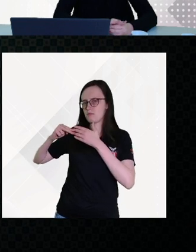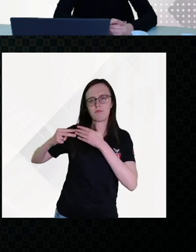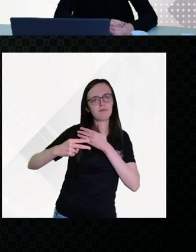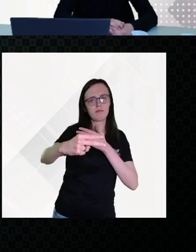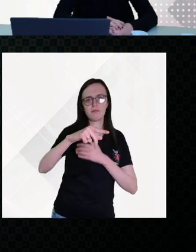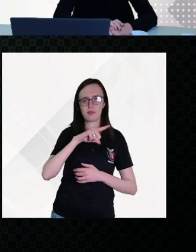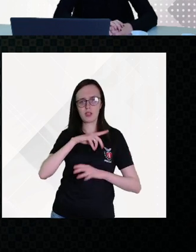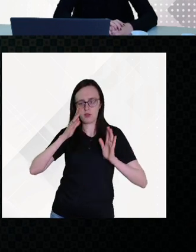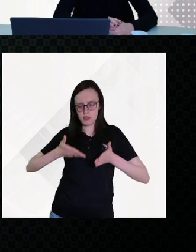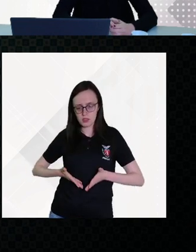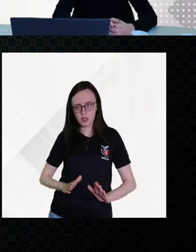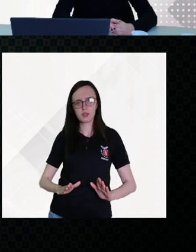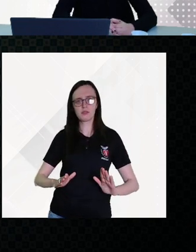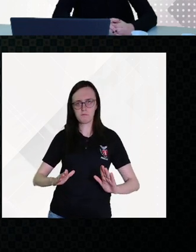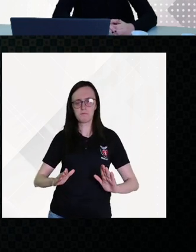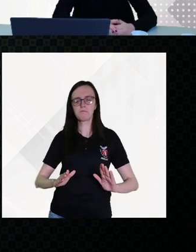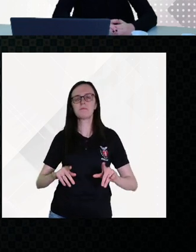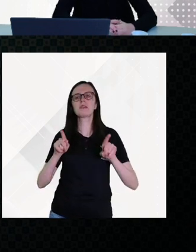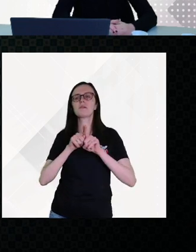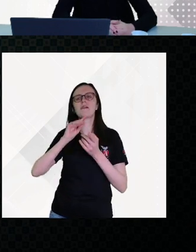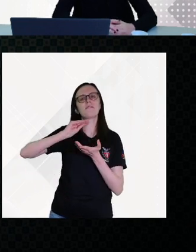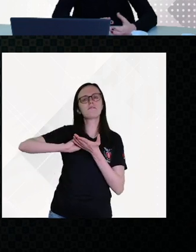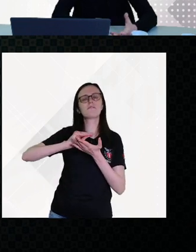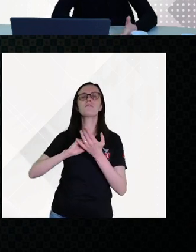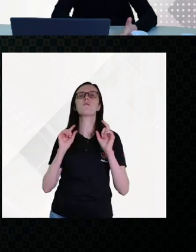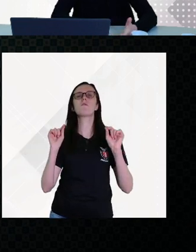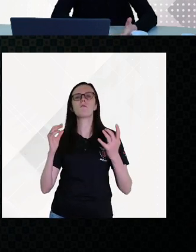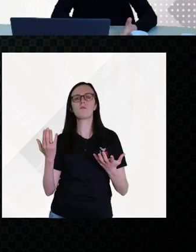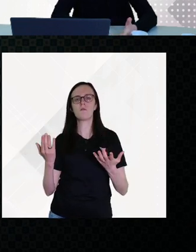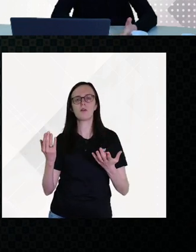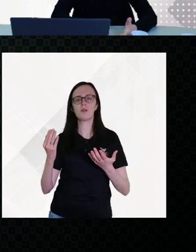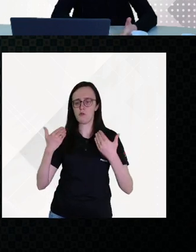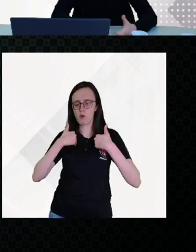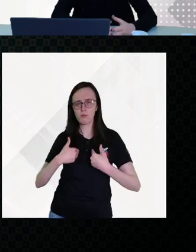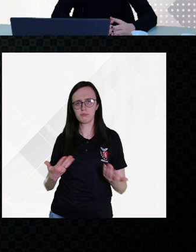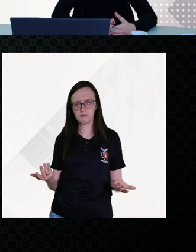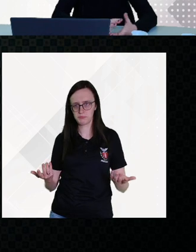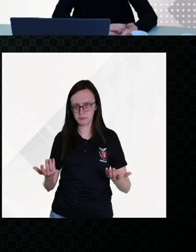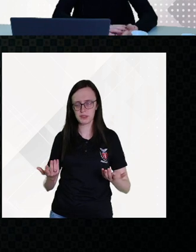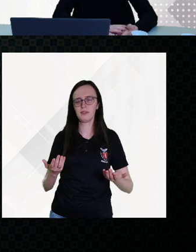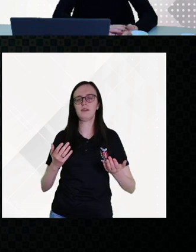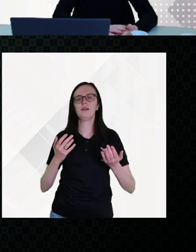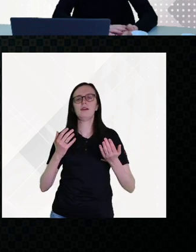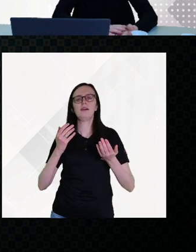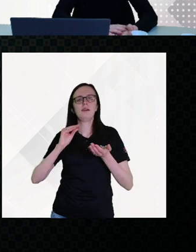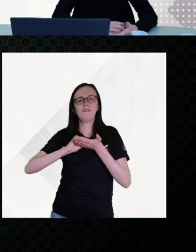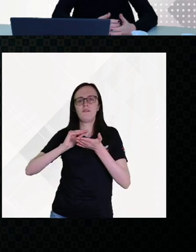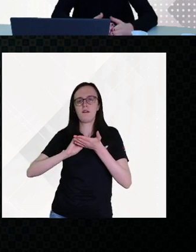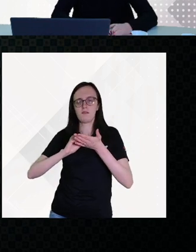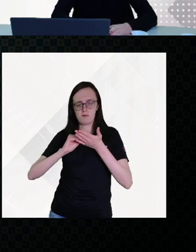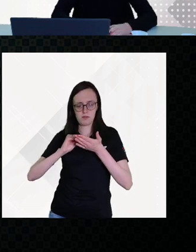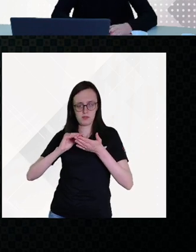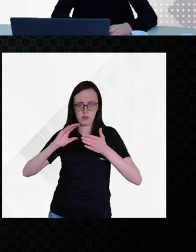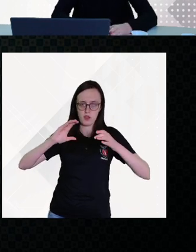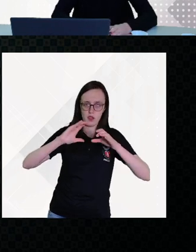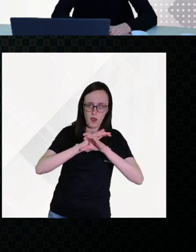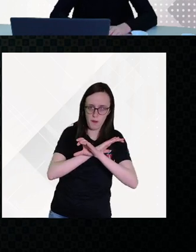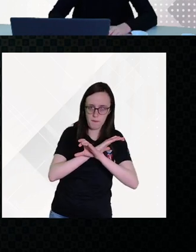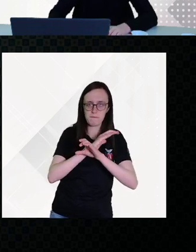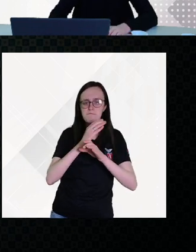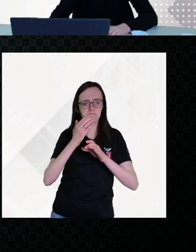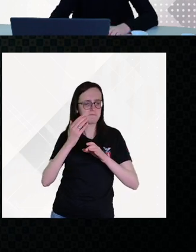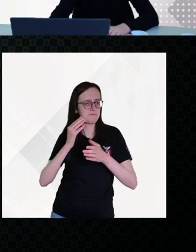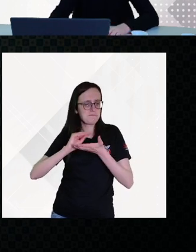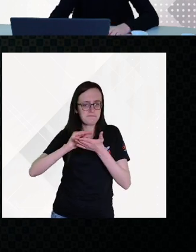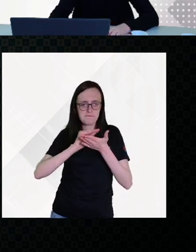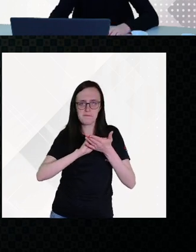pessoa nasce assim. Ausência de alguma parte do corpo, né? Sendo ausente totalmente ou incompleto.